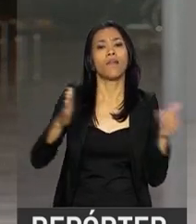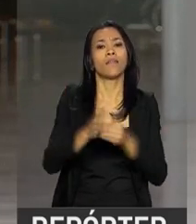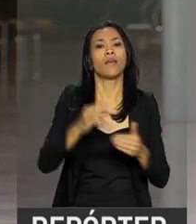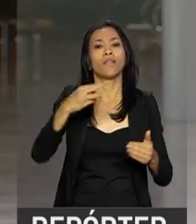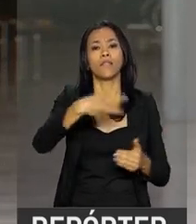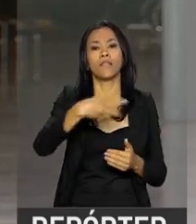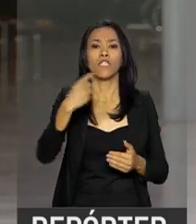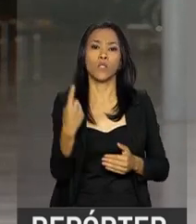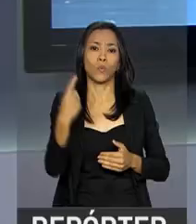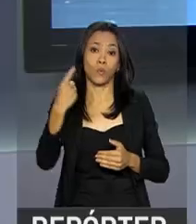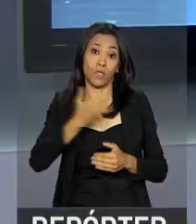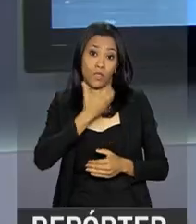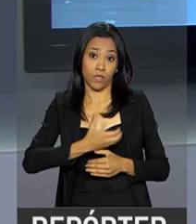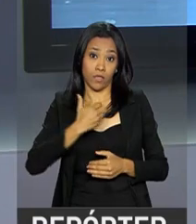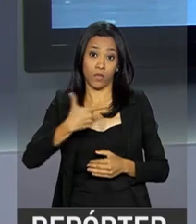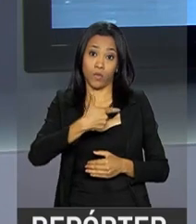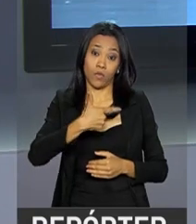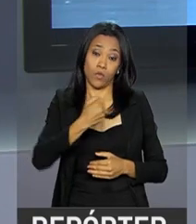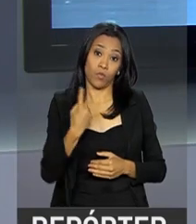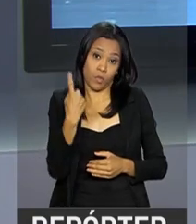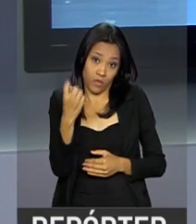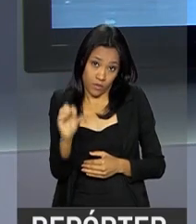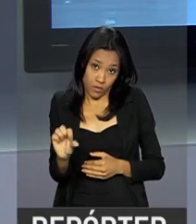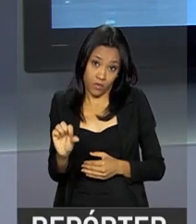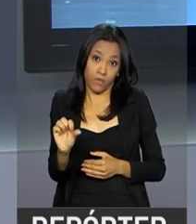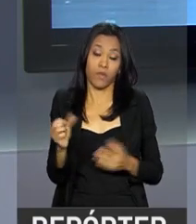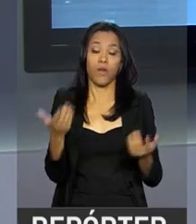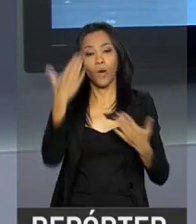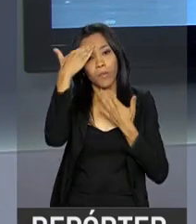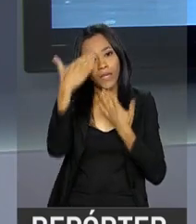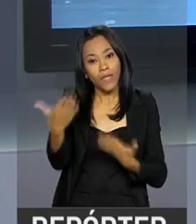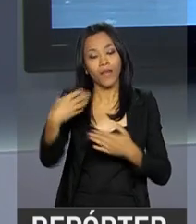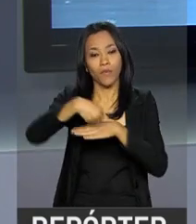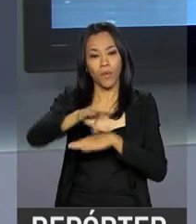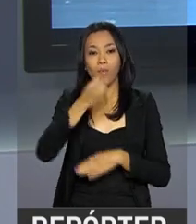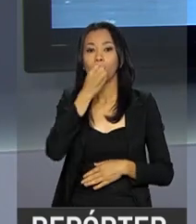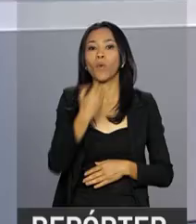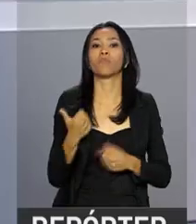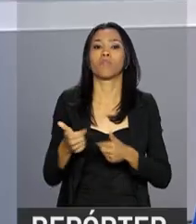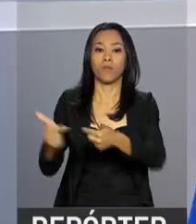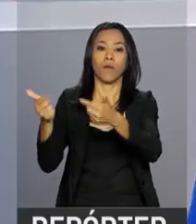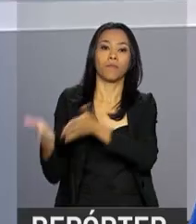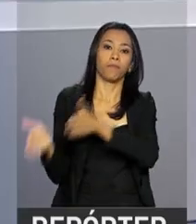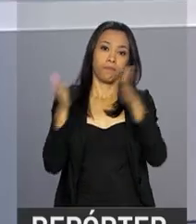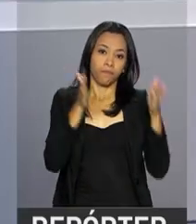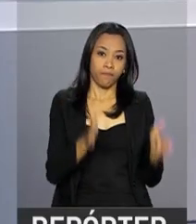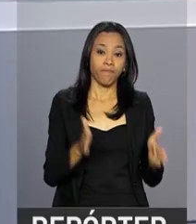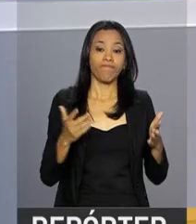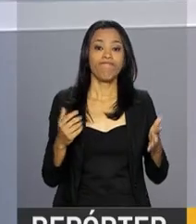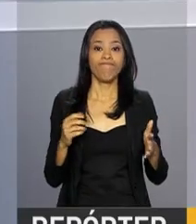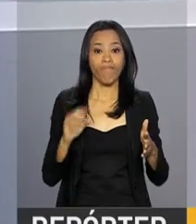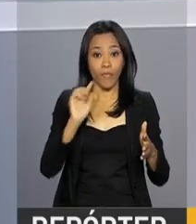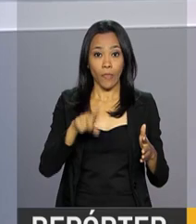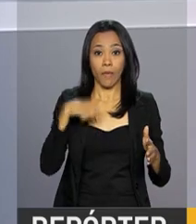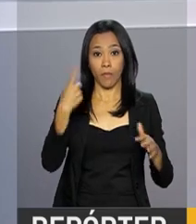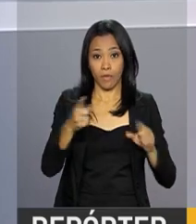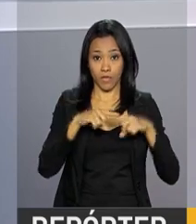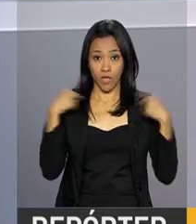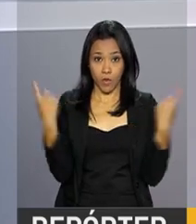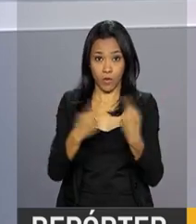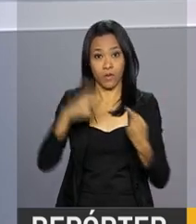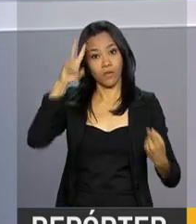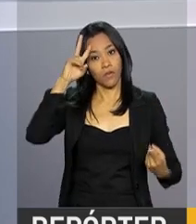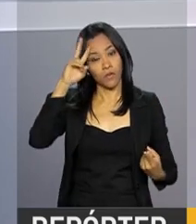a isso é contigo muito obrigada nem pelas suas informações vão trabalho pra você após reunião nesta segunda